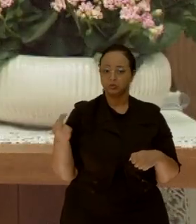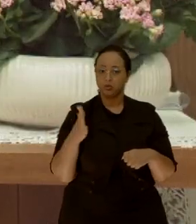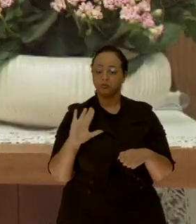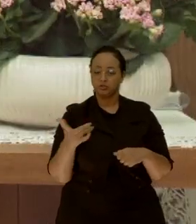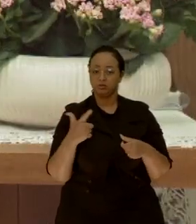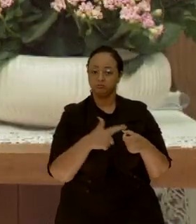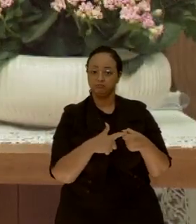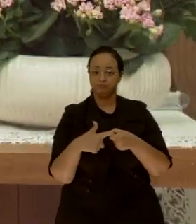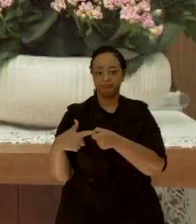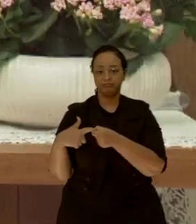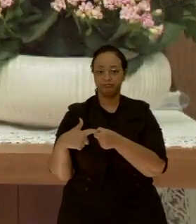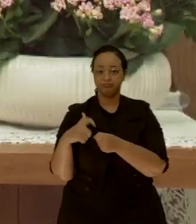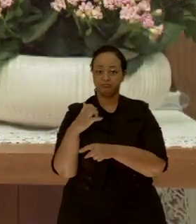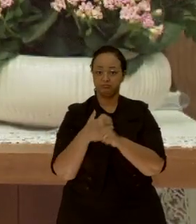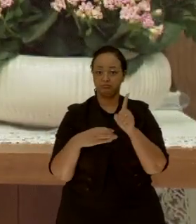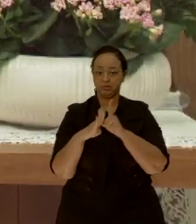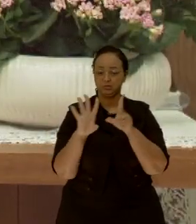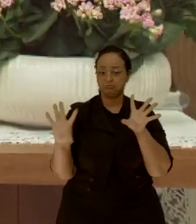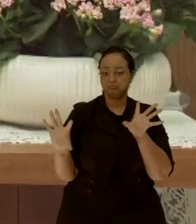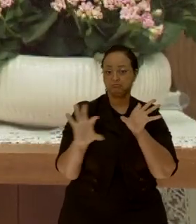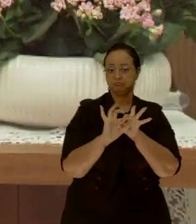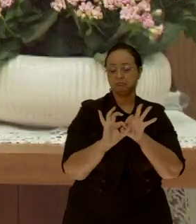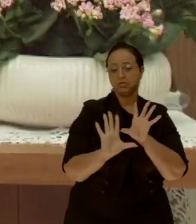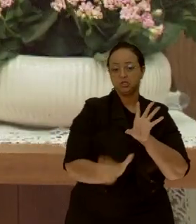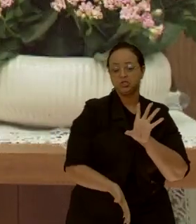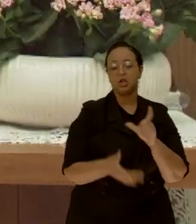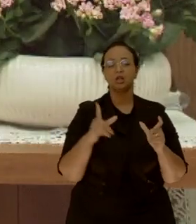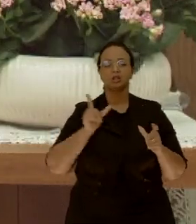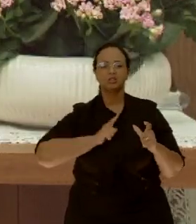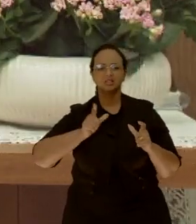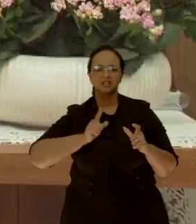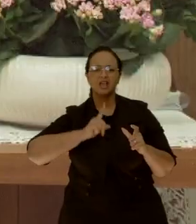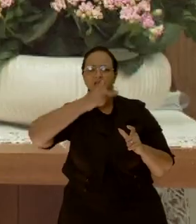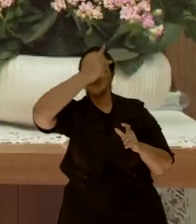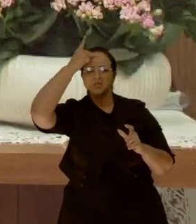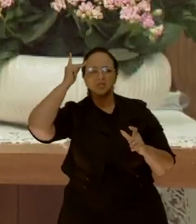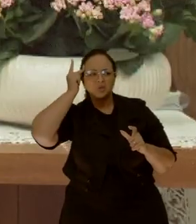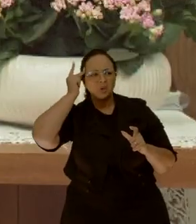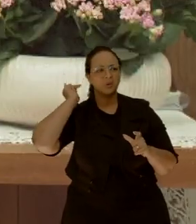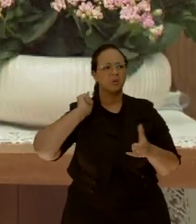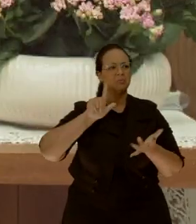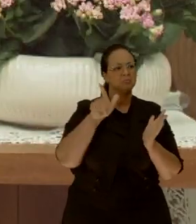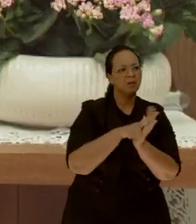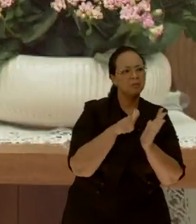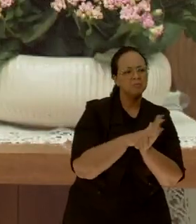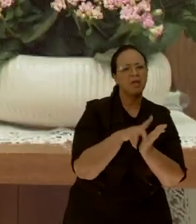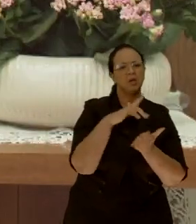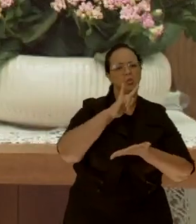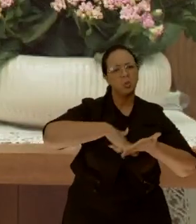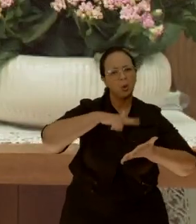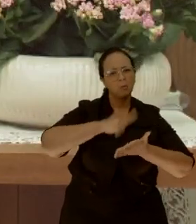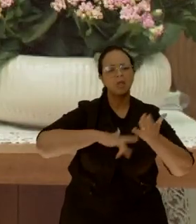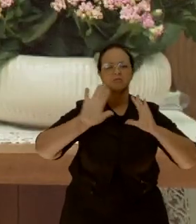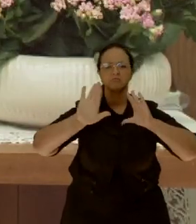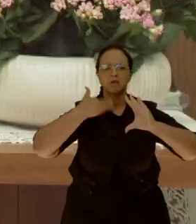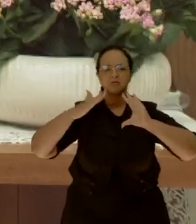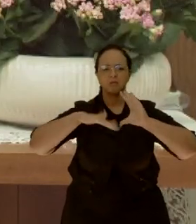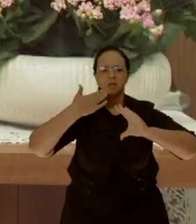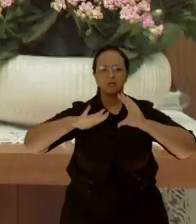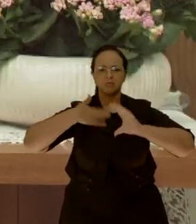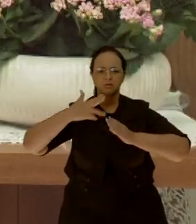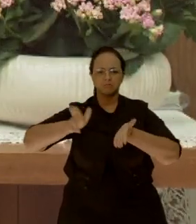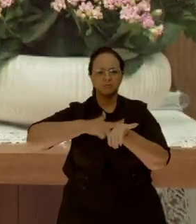integraram ao esquema da obra. Estão mandando gente, mandando papel, mandando documento, mandando